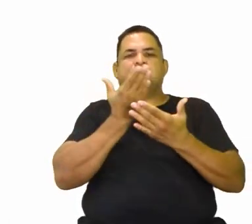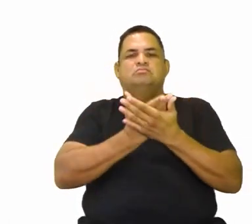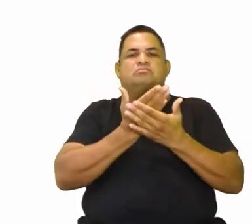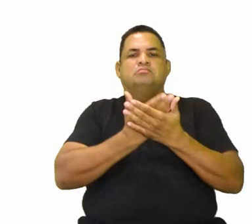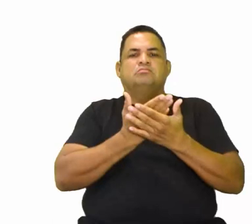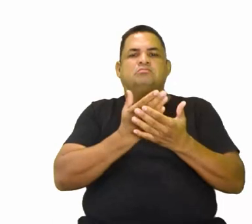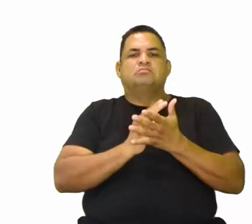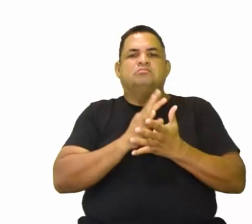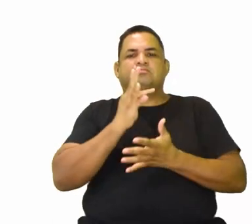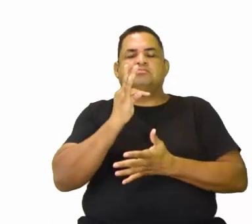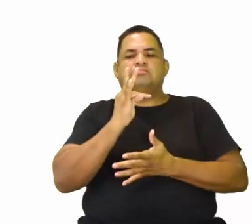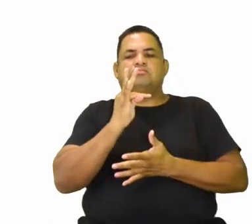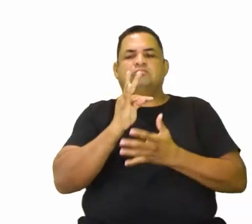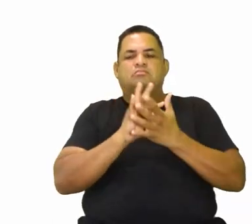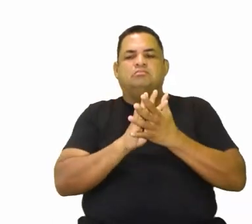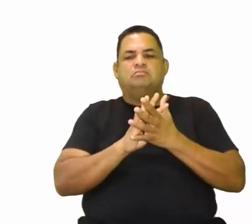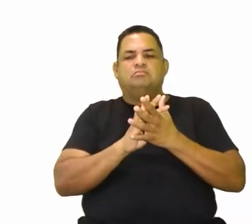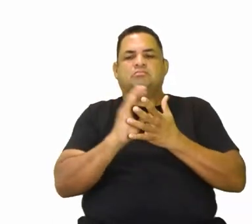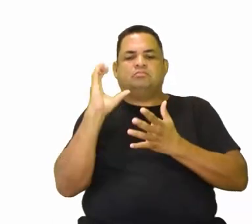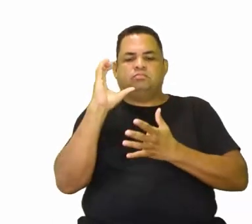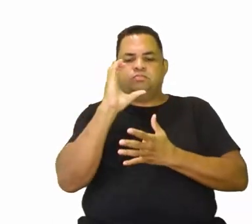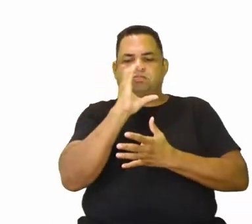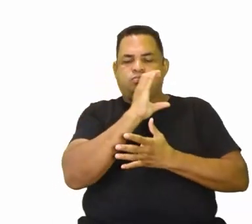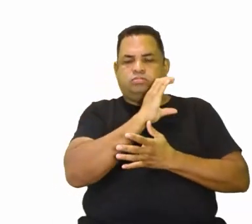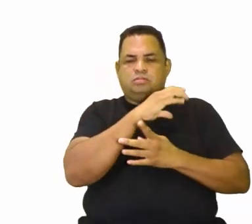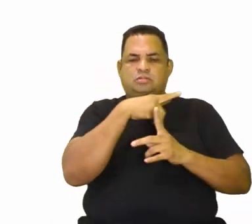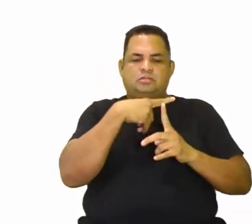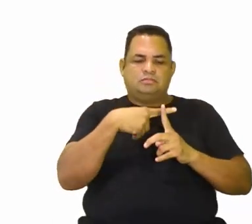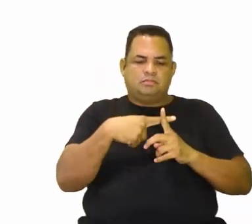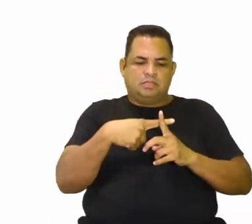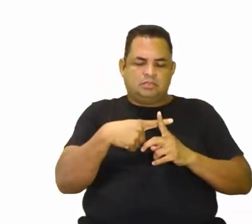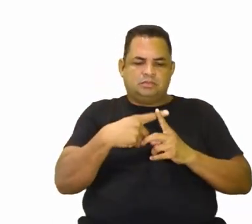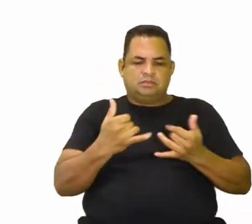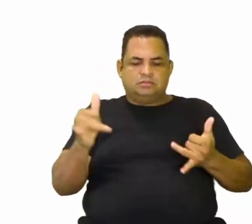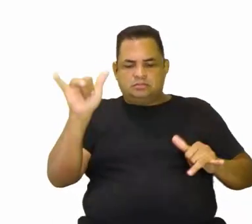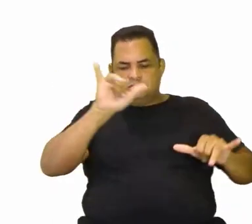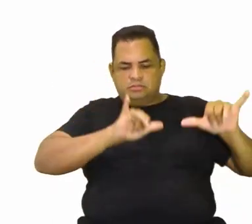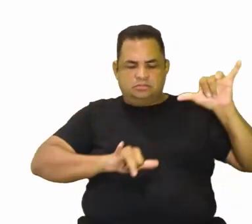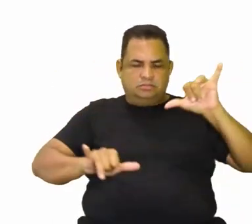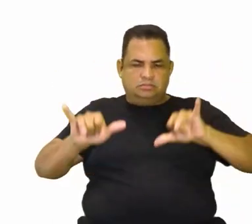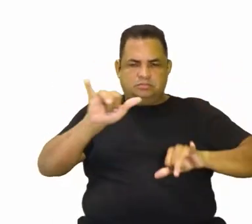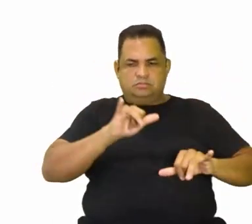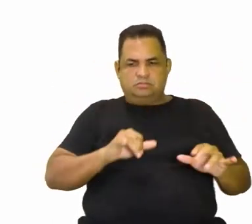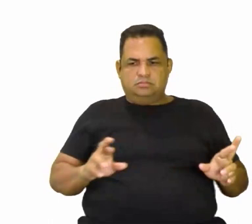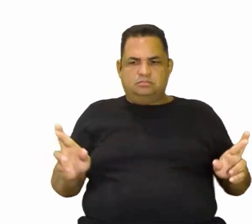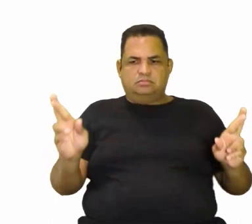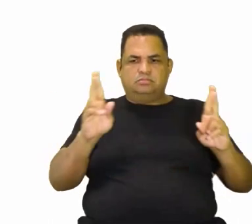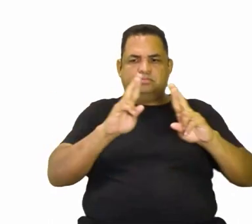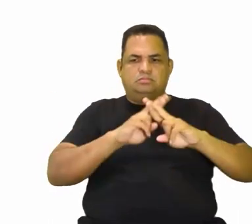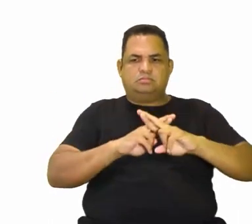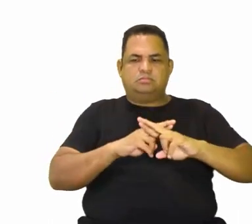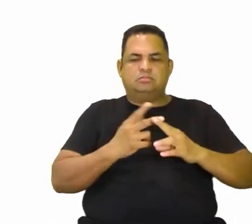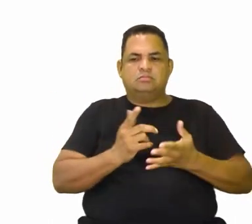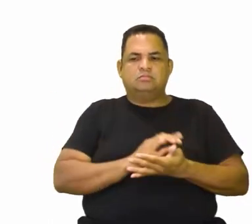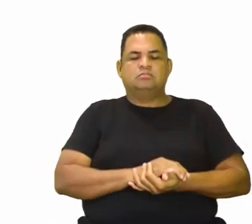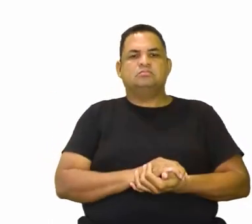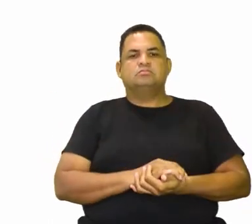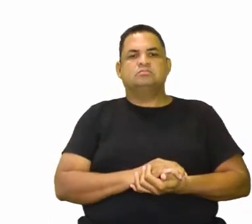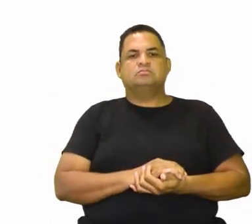sobre termoquímica, que é o estudo do calor envolvido nas reações químicas, né? Para isso, fiquem